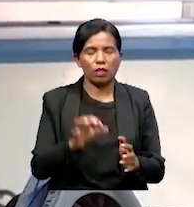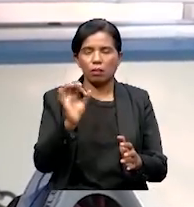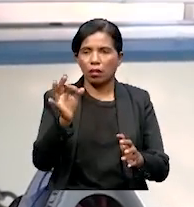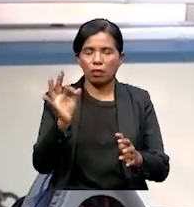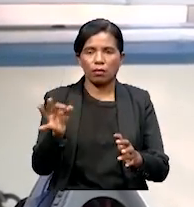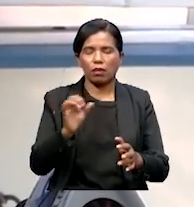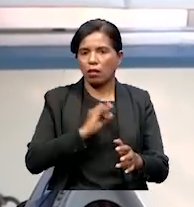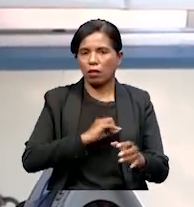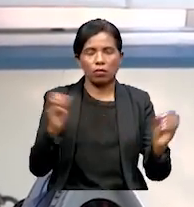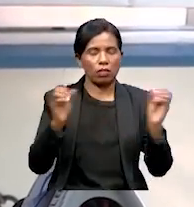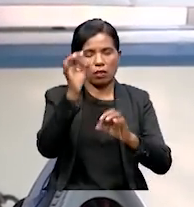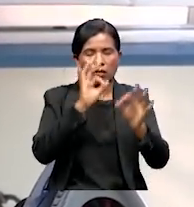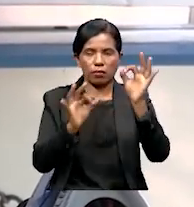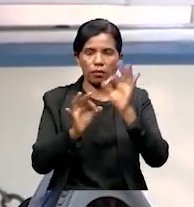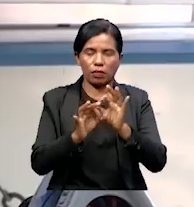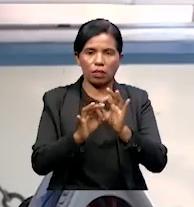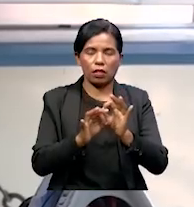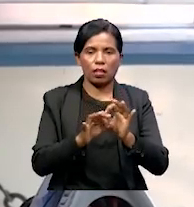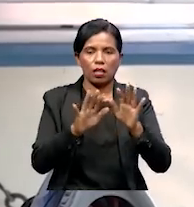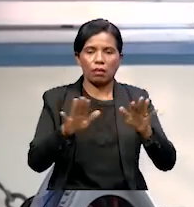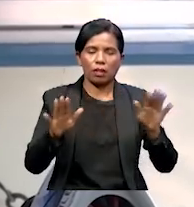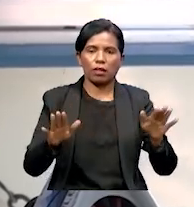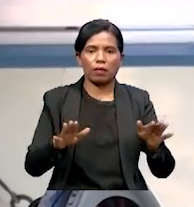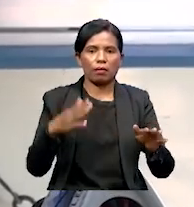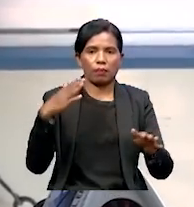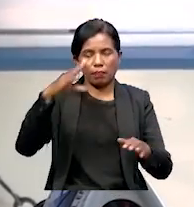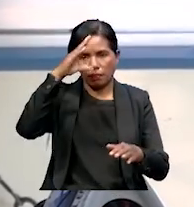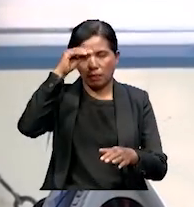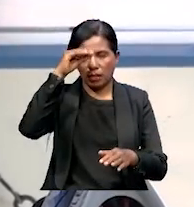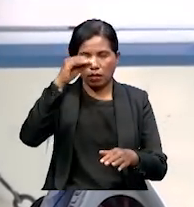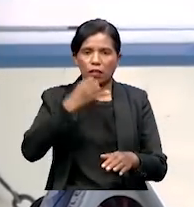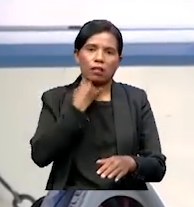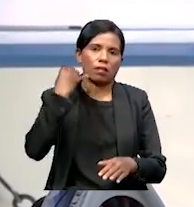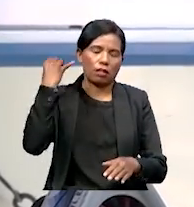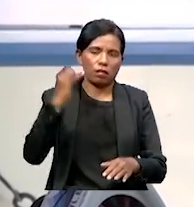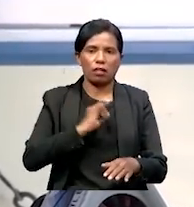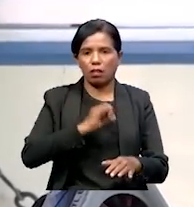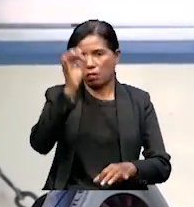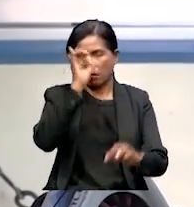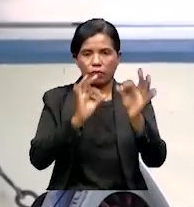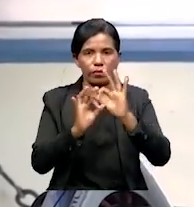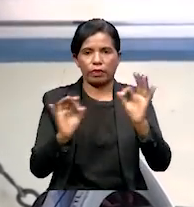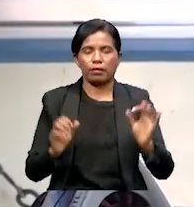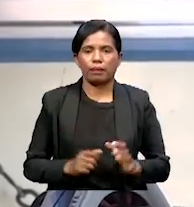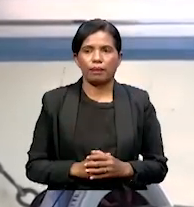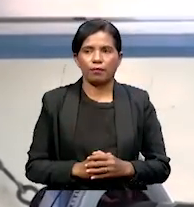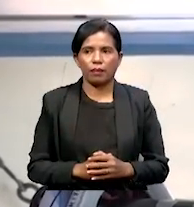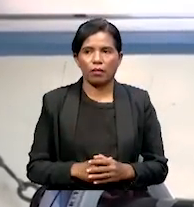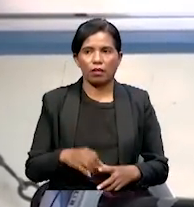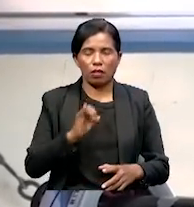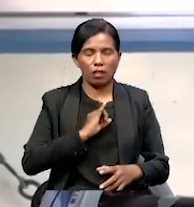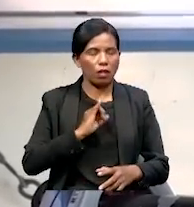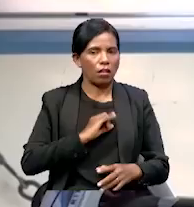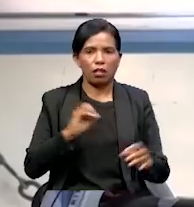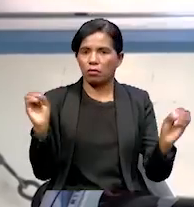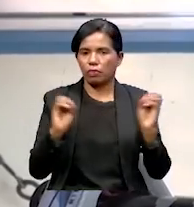la fier kata la barik mane ne dia kata ne atara. How la fier. Ne ba ha parte sem how